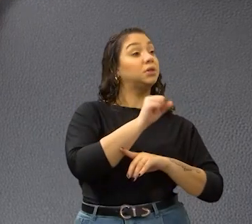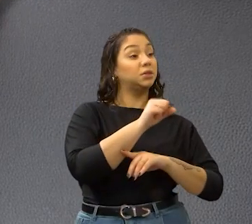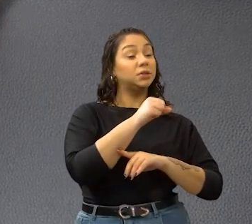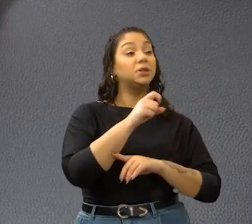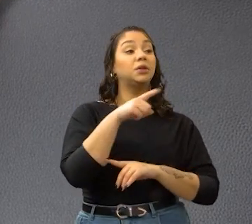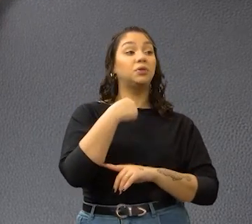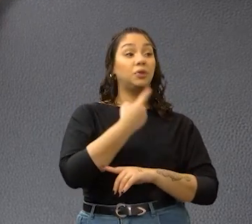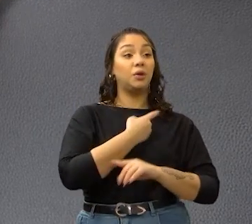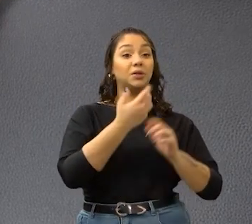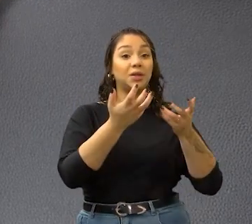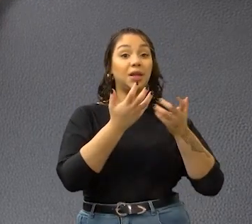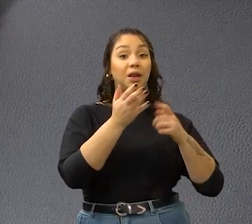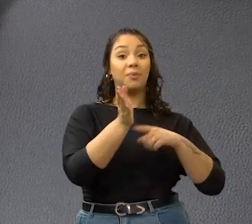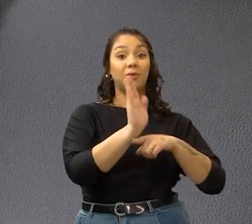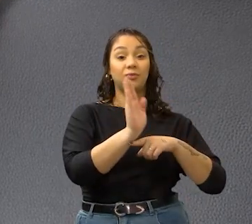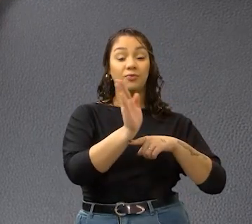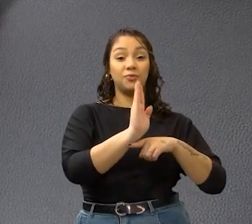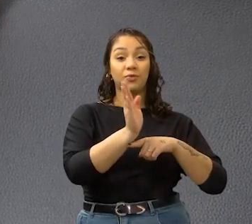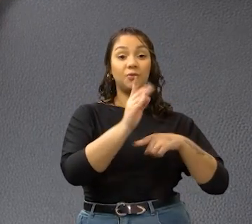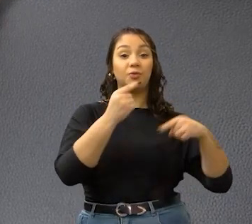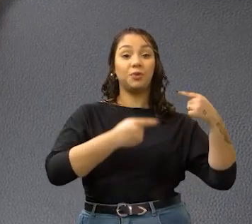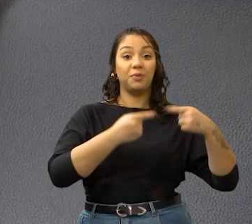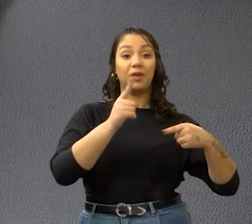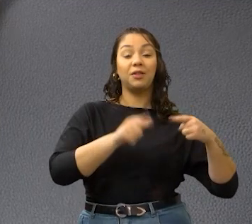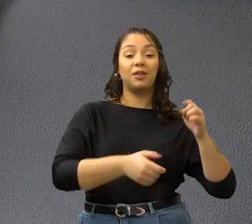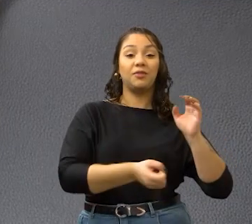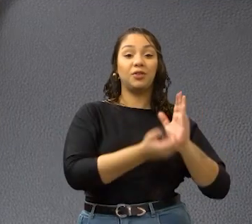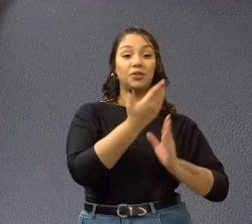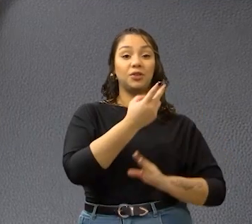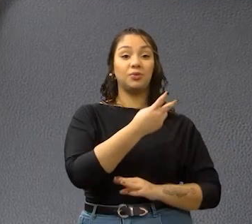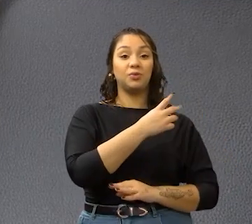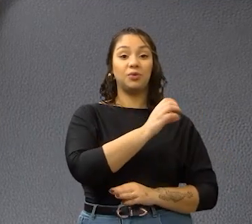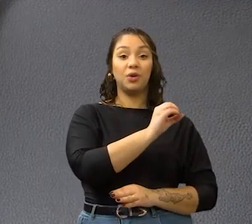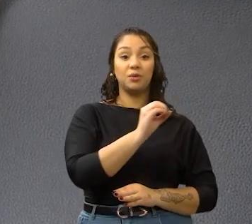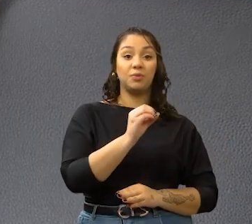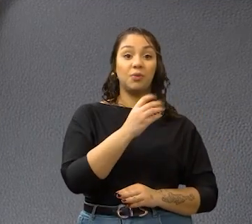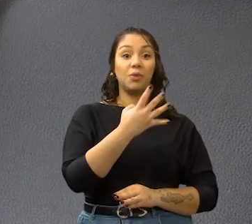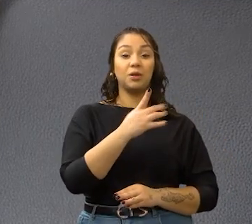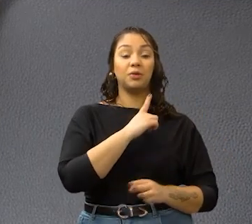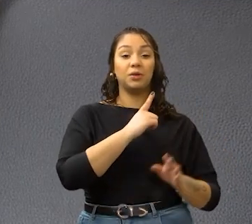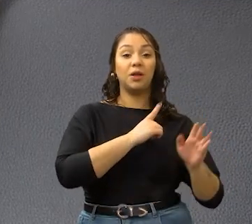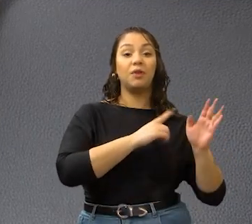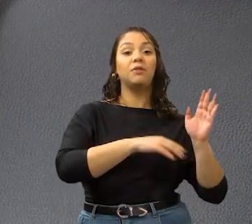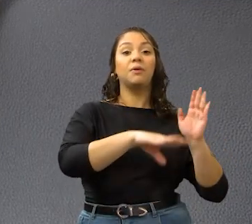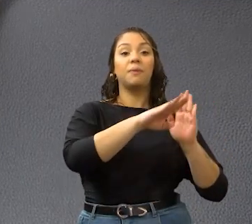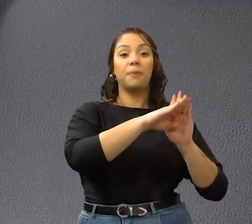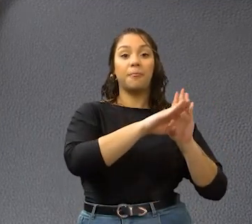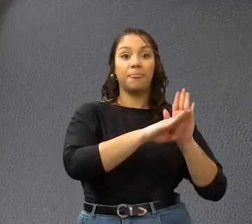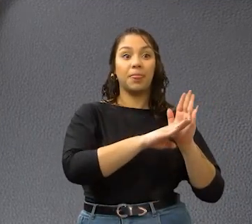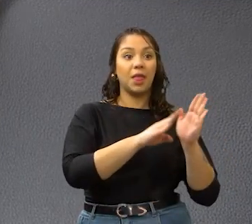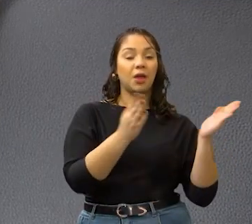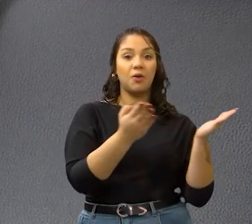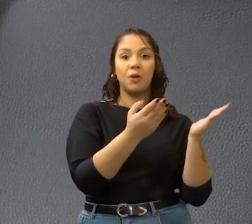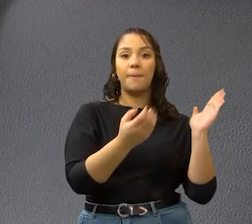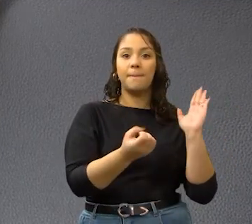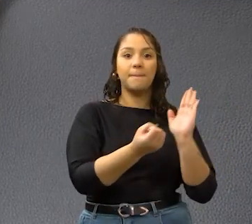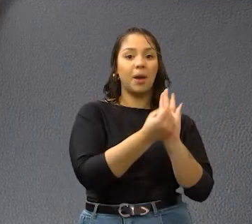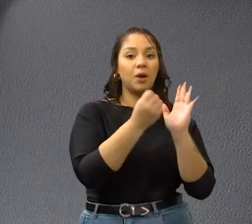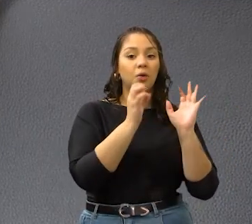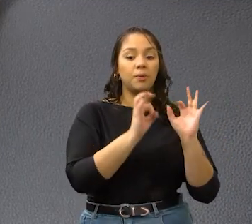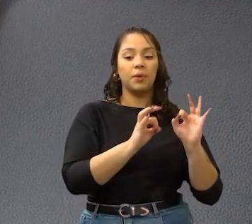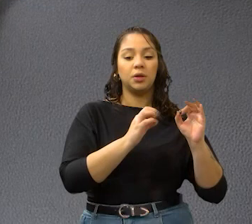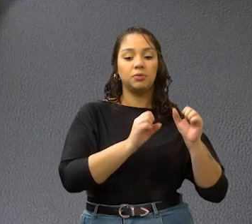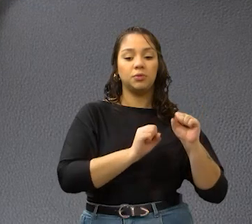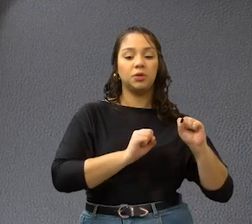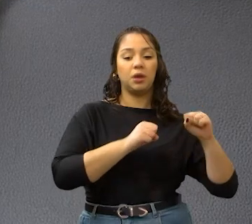querendo fazer um cine-debate com um filme legal, que foi um dos primeiros filmes que saiu em 2004 e que trouxe a pauta à tona, né? Então ele é um marco